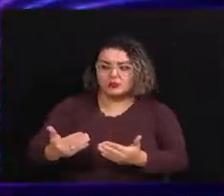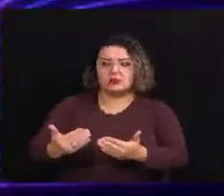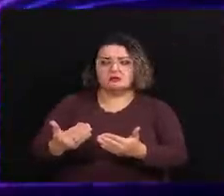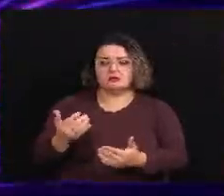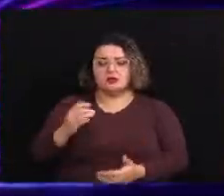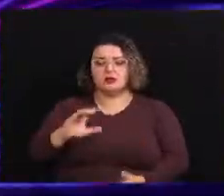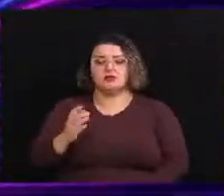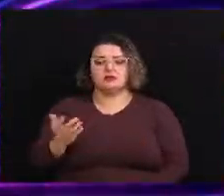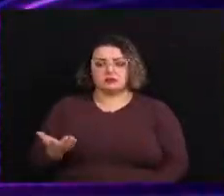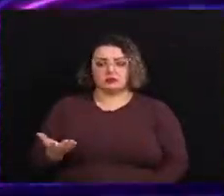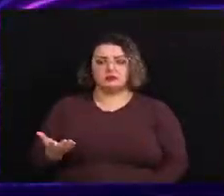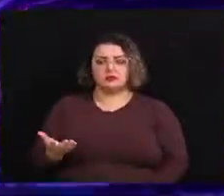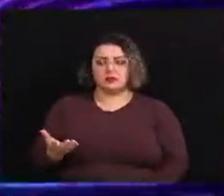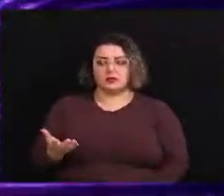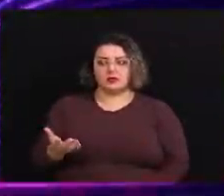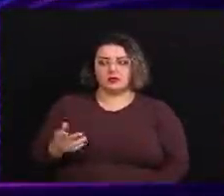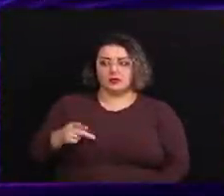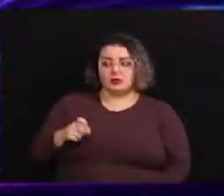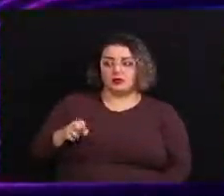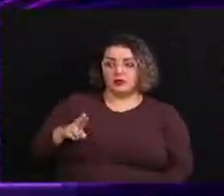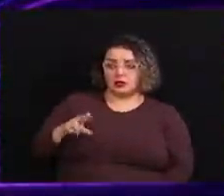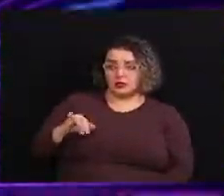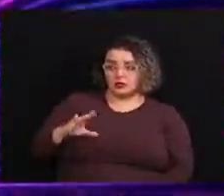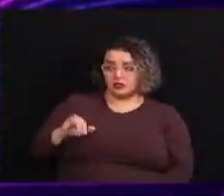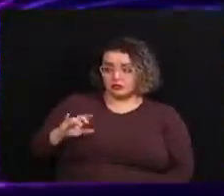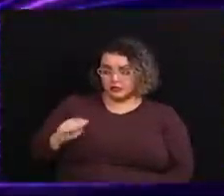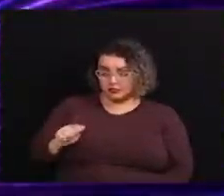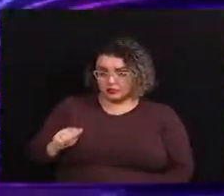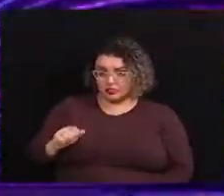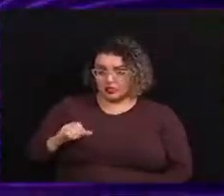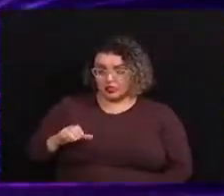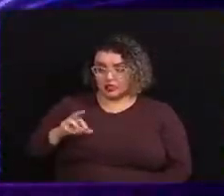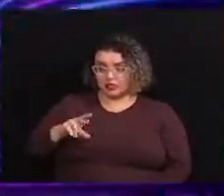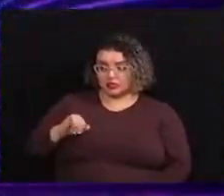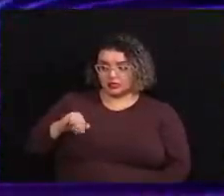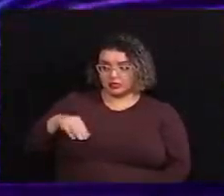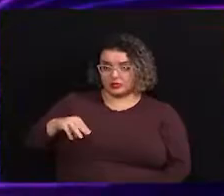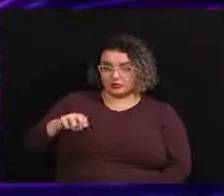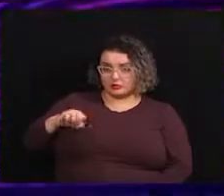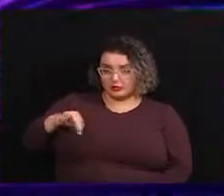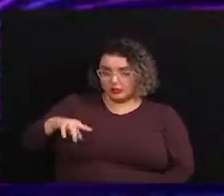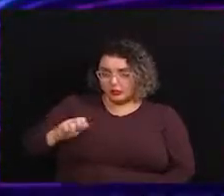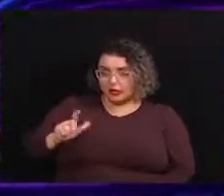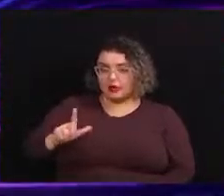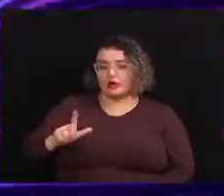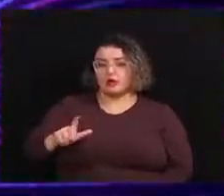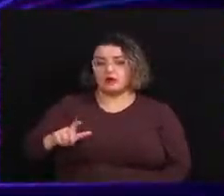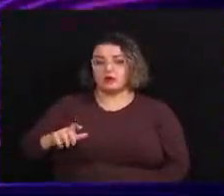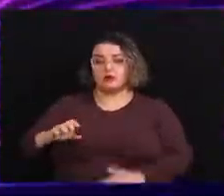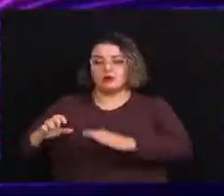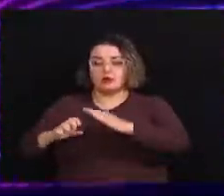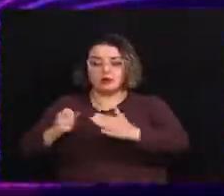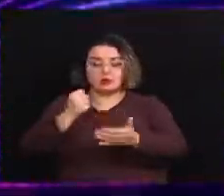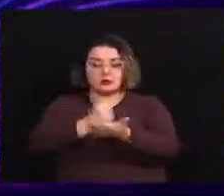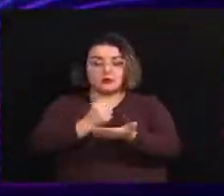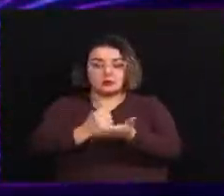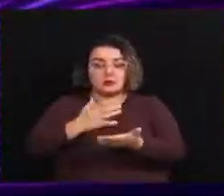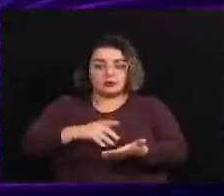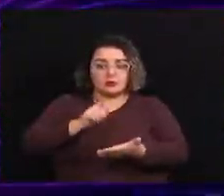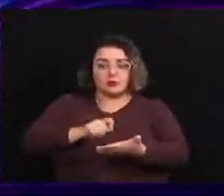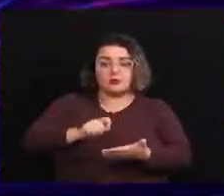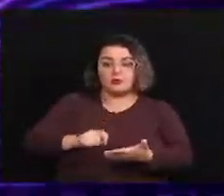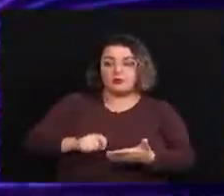foi enviado, que é de perícia criminal, que foi uma empresa de São Bernardo do Campo que me contratou para escrever esse livro. Então, 2020 ele